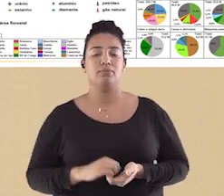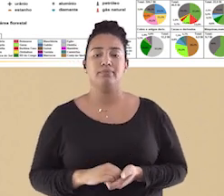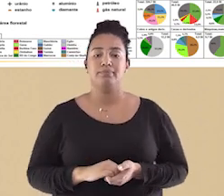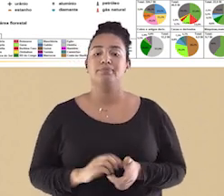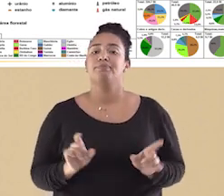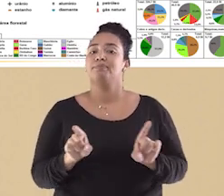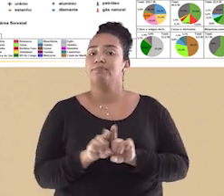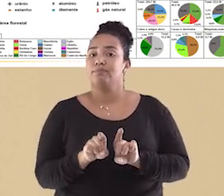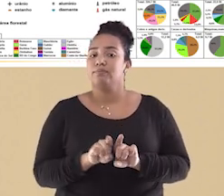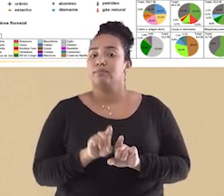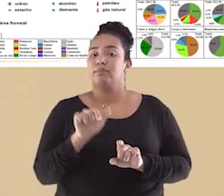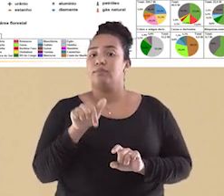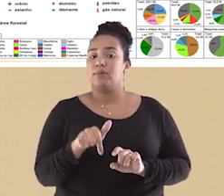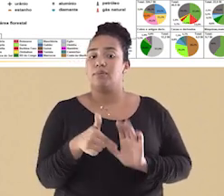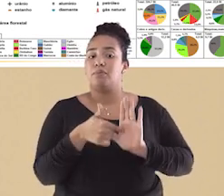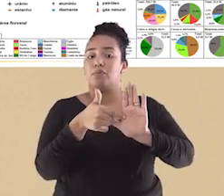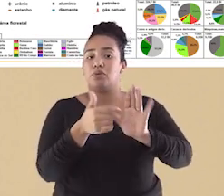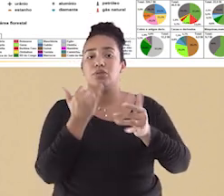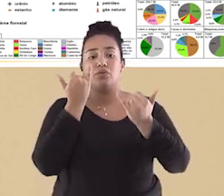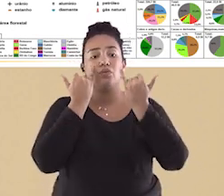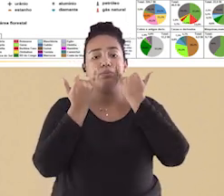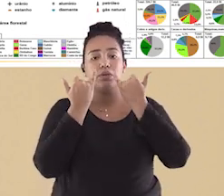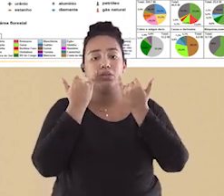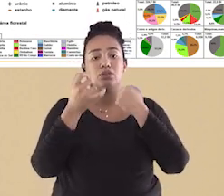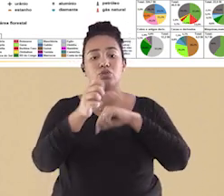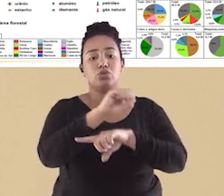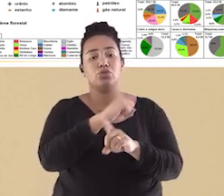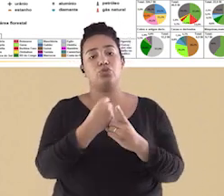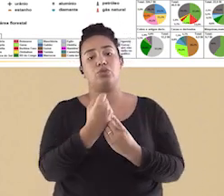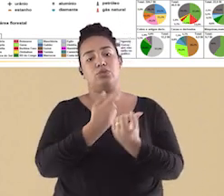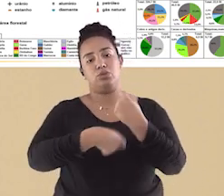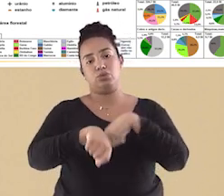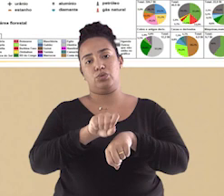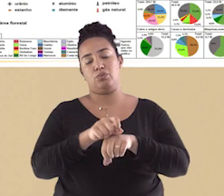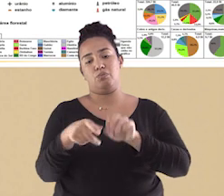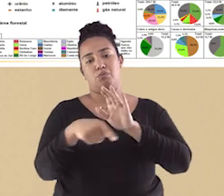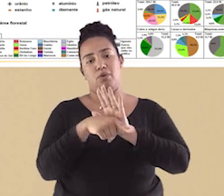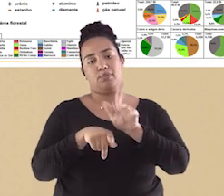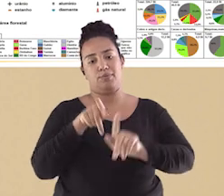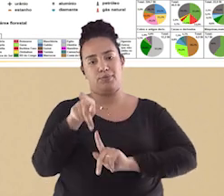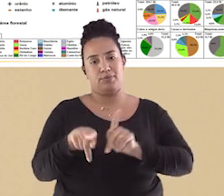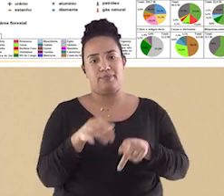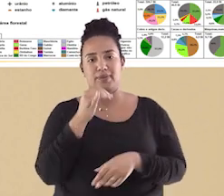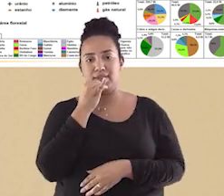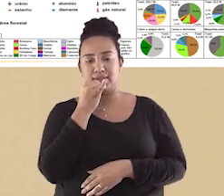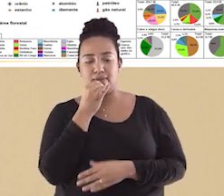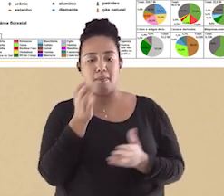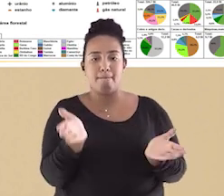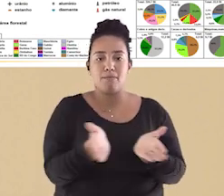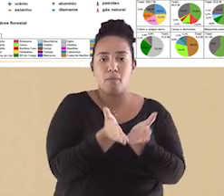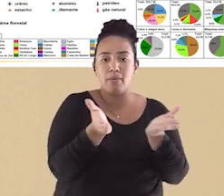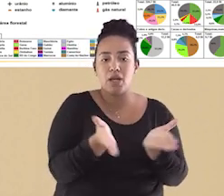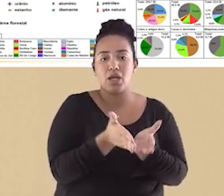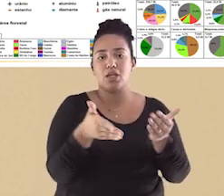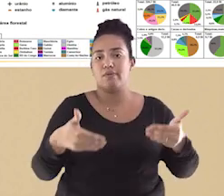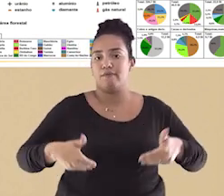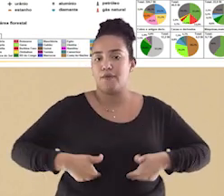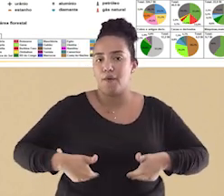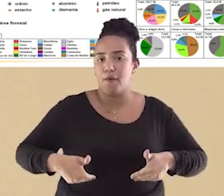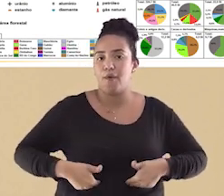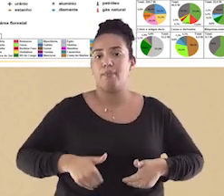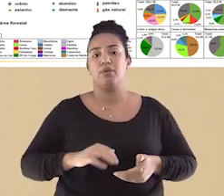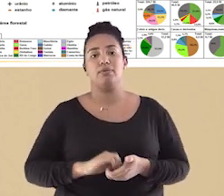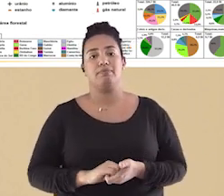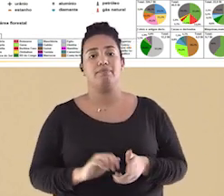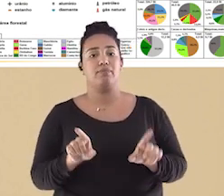dar informações socioeconômicas da população, como, por exemplo, a pobreza e a fome, além de